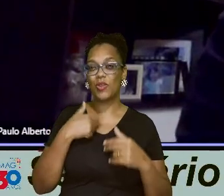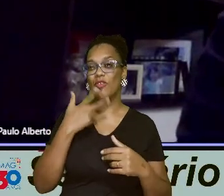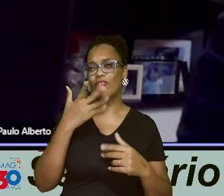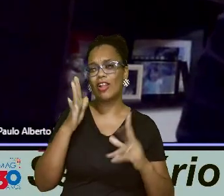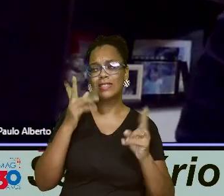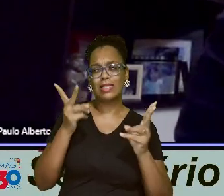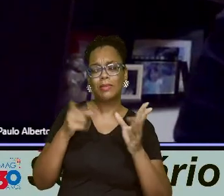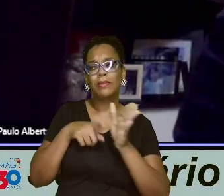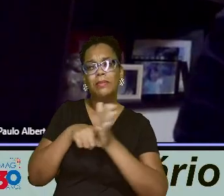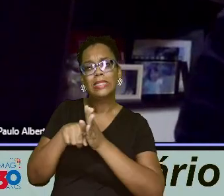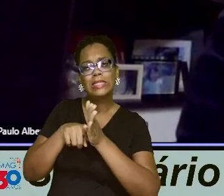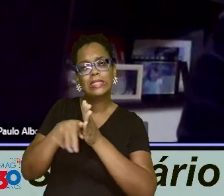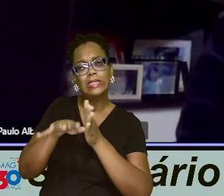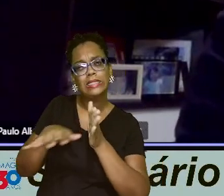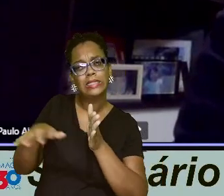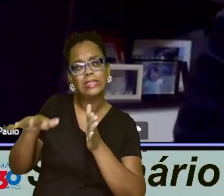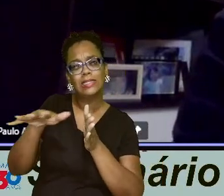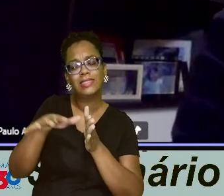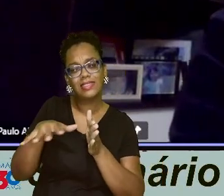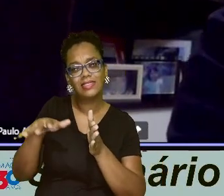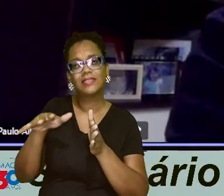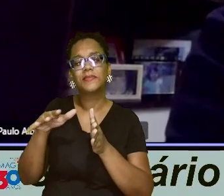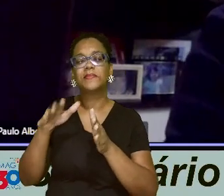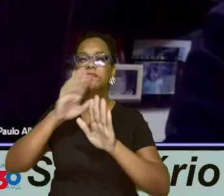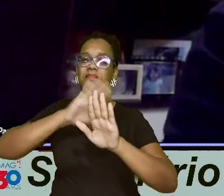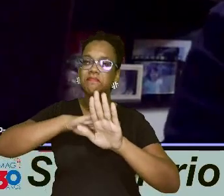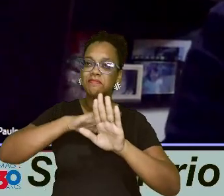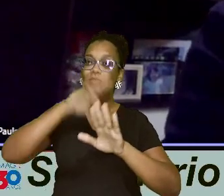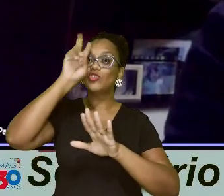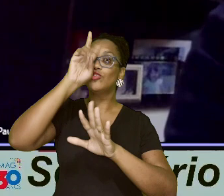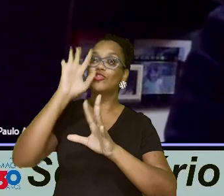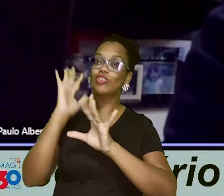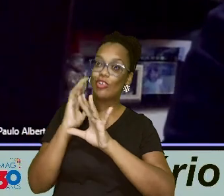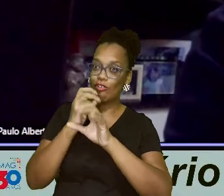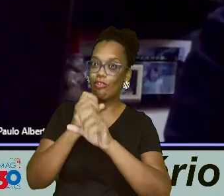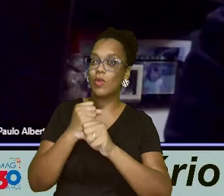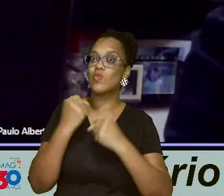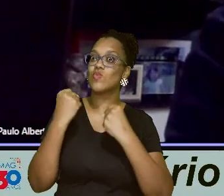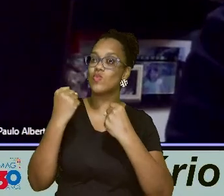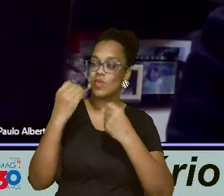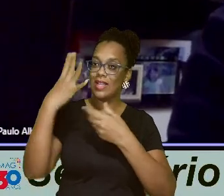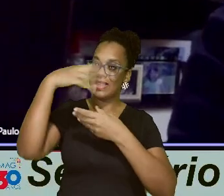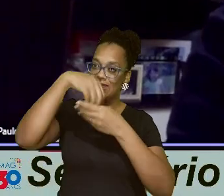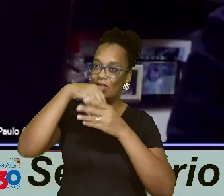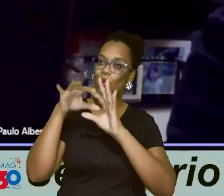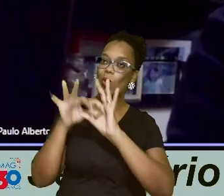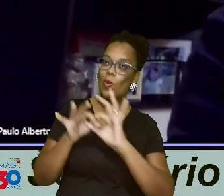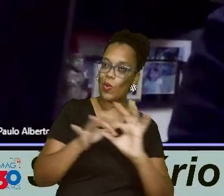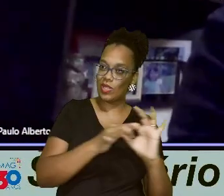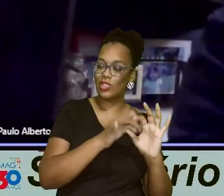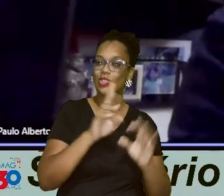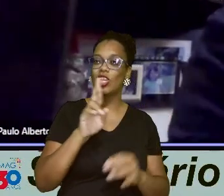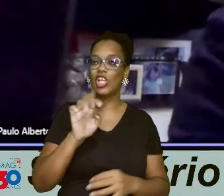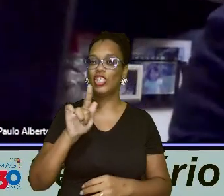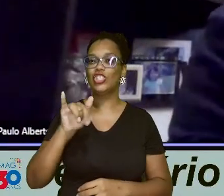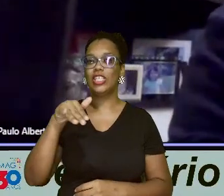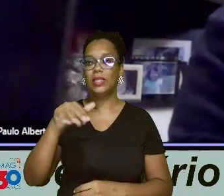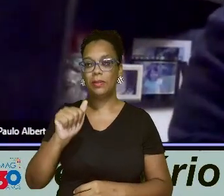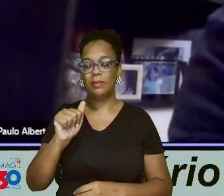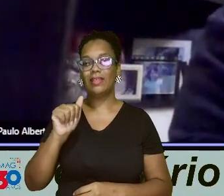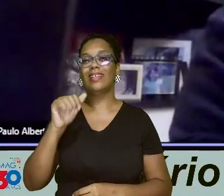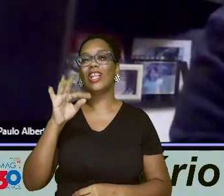dentro, e esse precedente histórico, eu diria, dentro desse contexto de regime de tutela jurisdicional diferenciado.